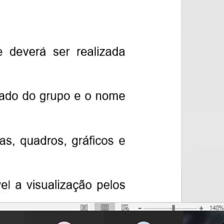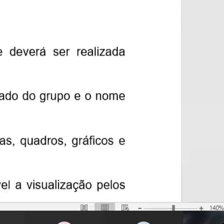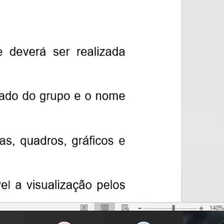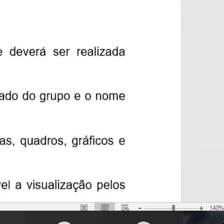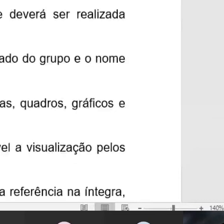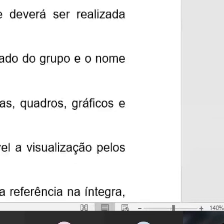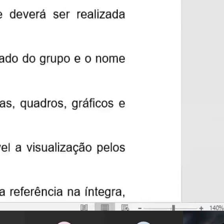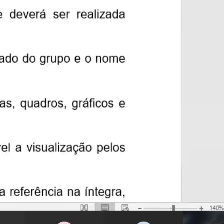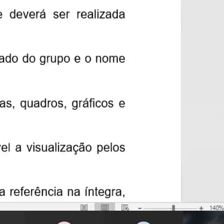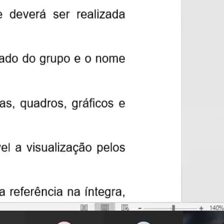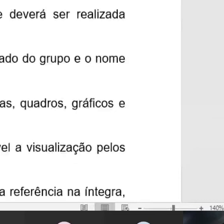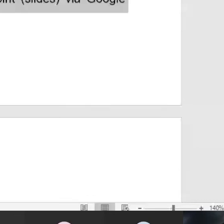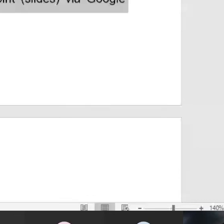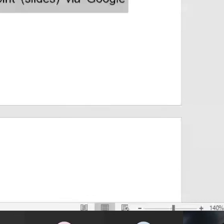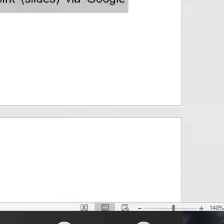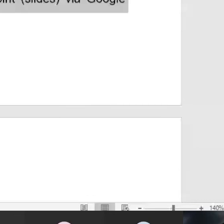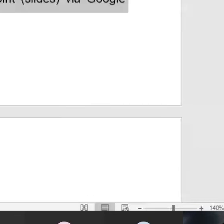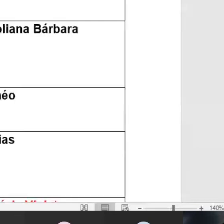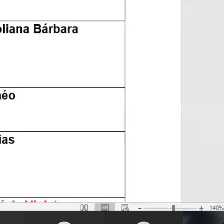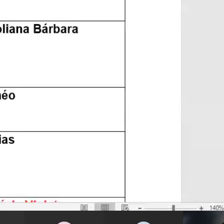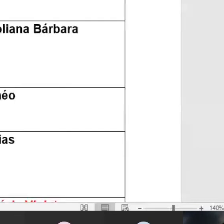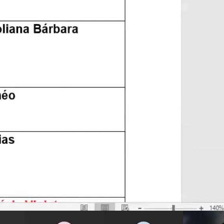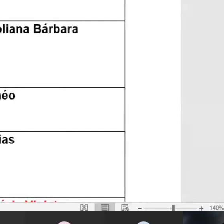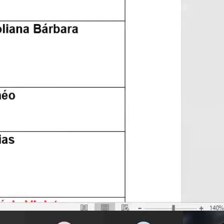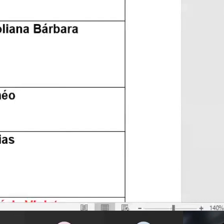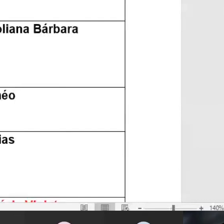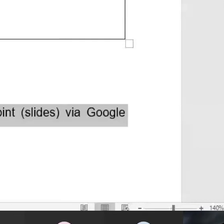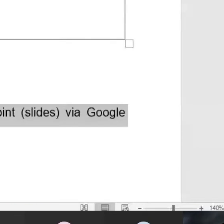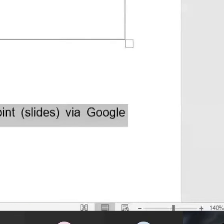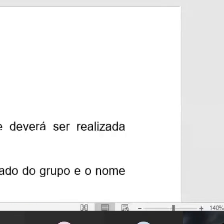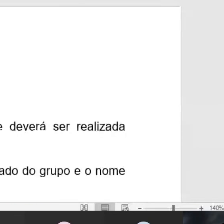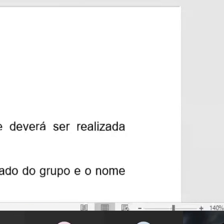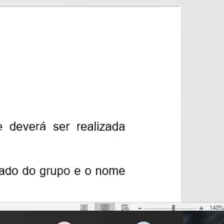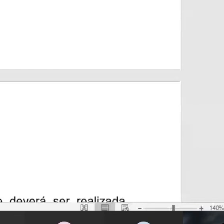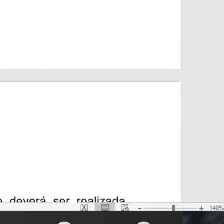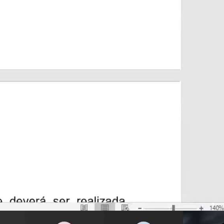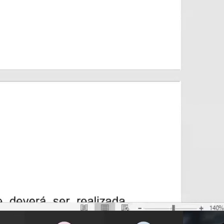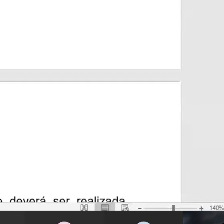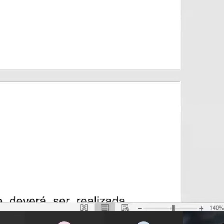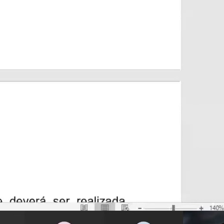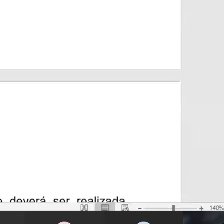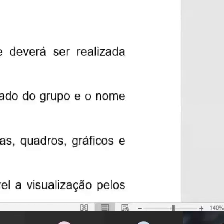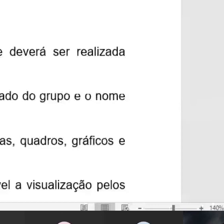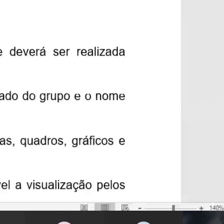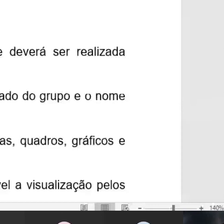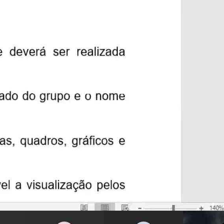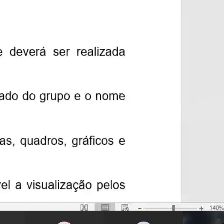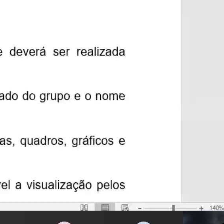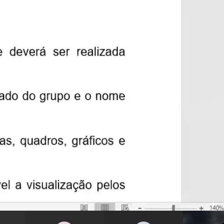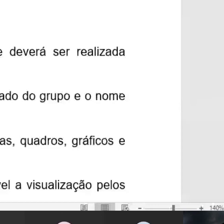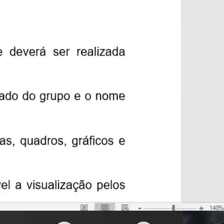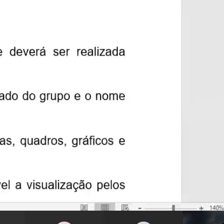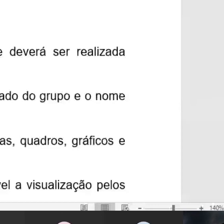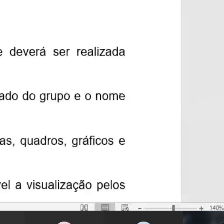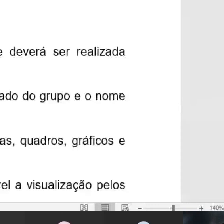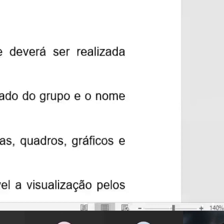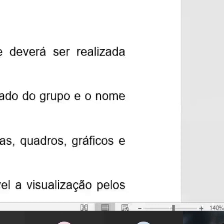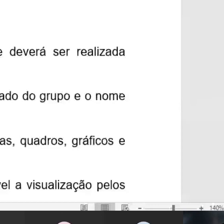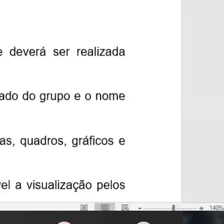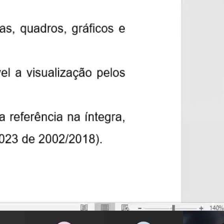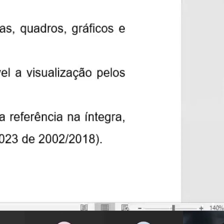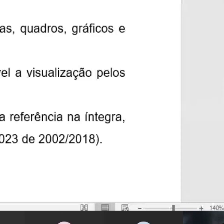23h59, beleza? Aí, a gente tem dias diferentes de apresentação, mas todo mundo entrega junto. Apresentação